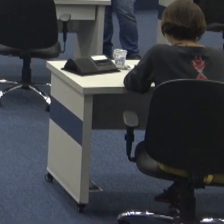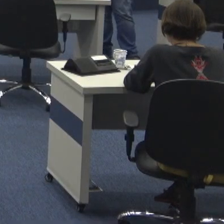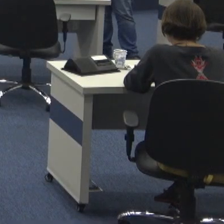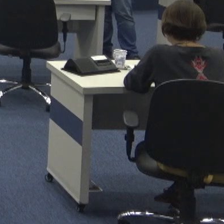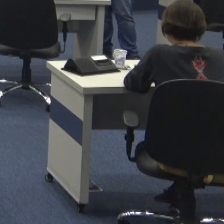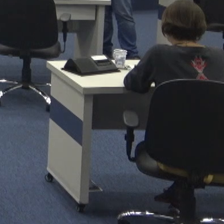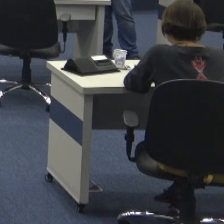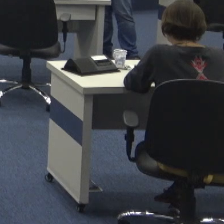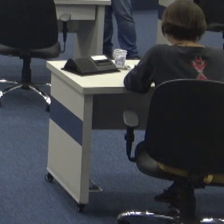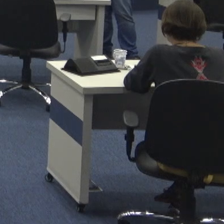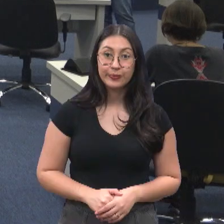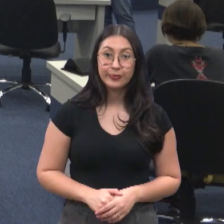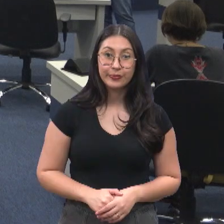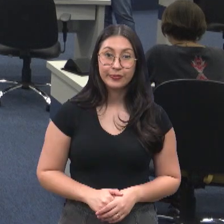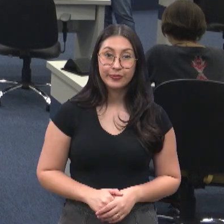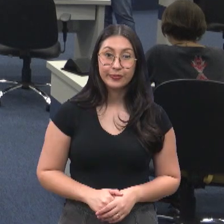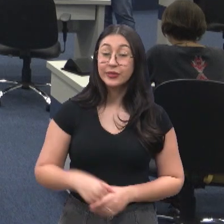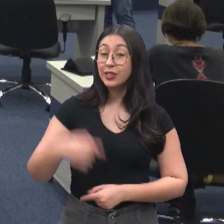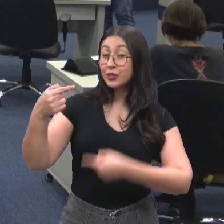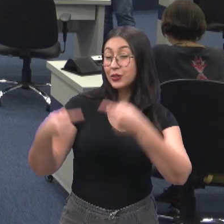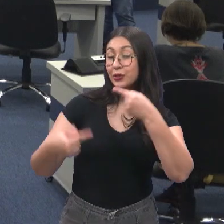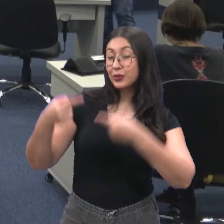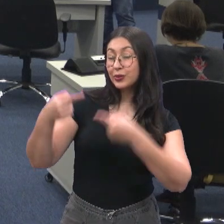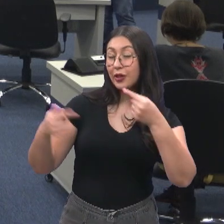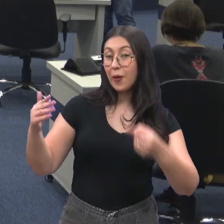Em discussão o processo de número